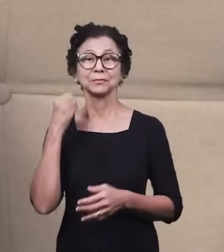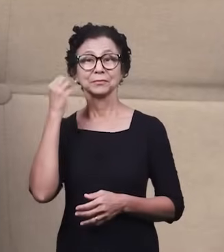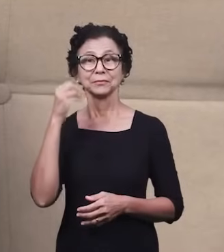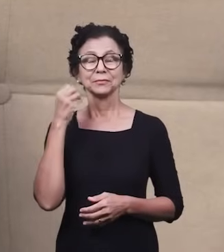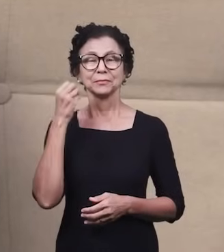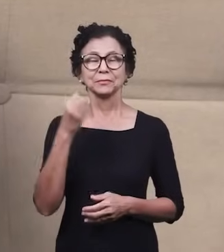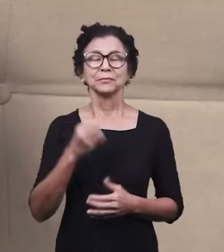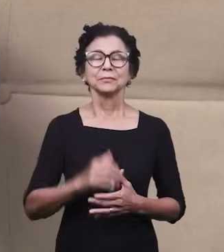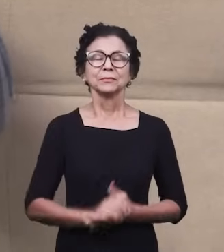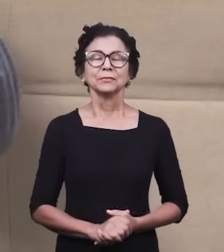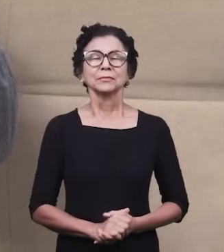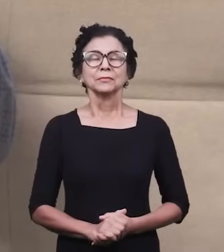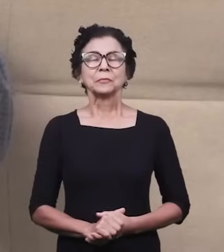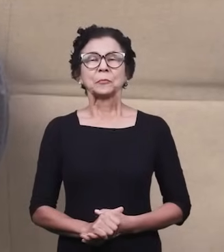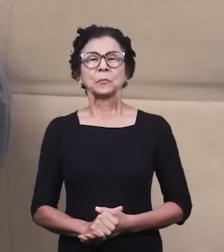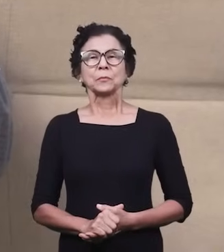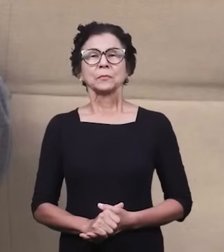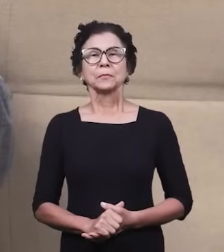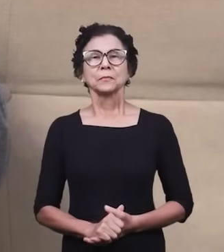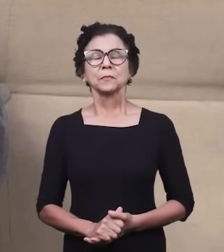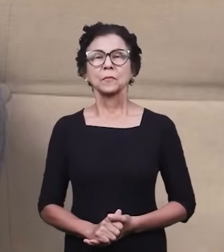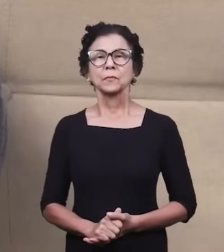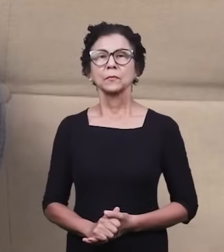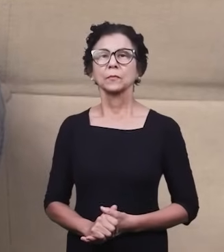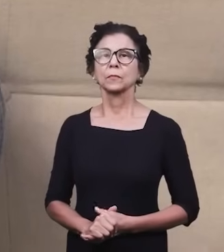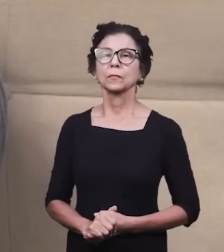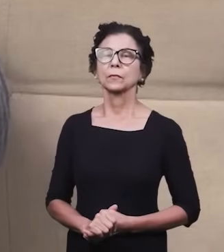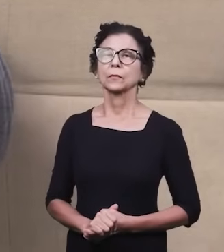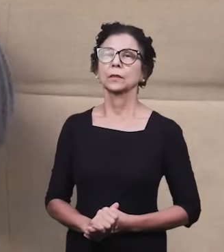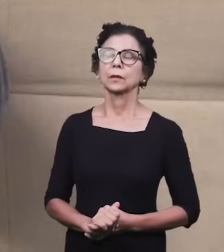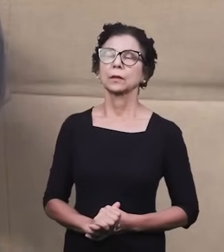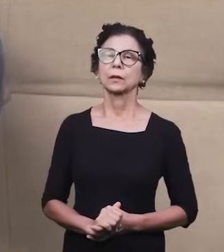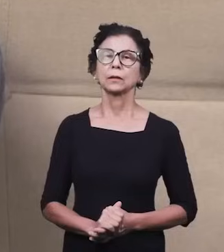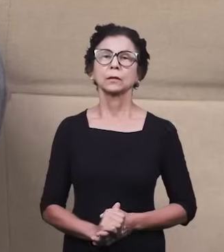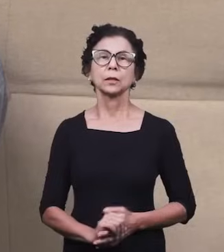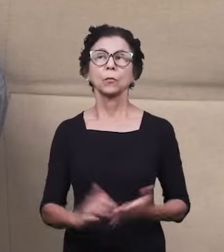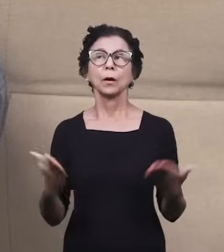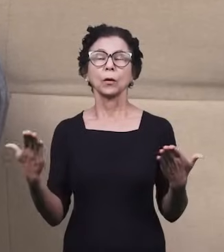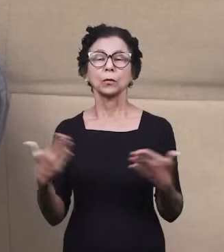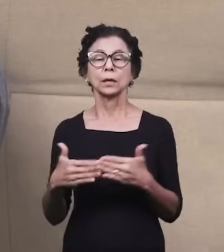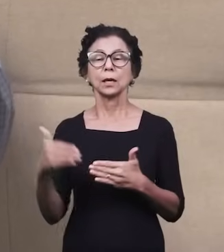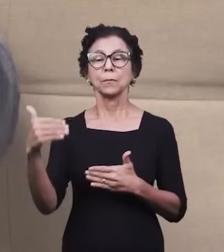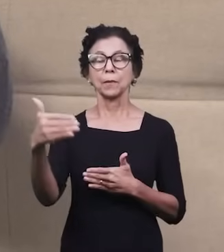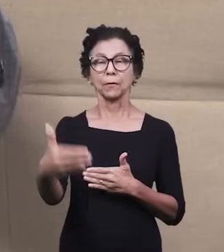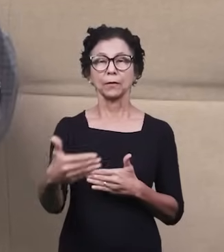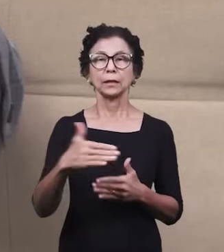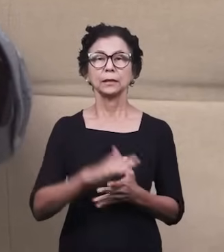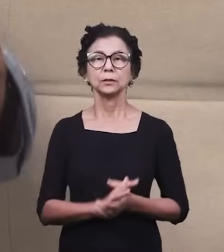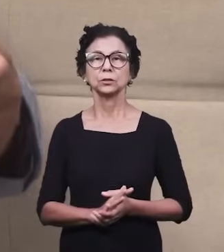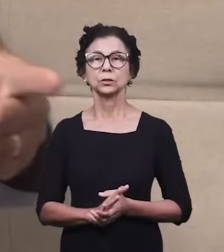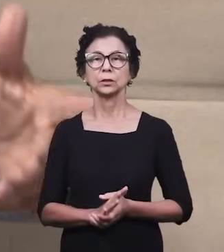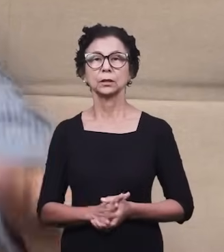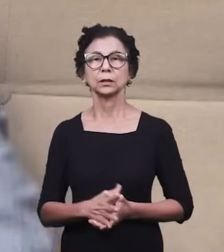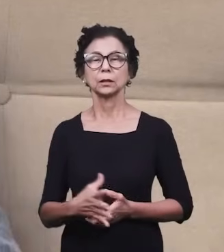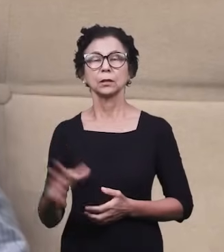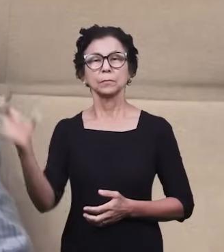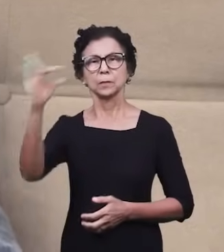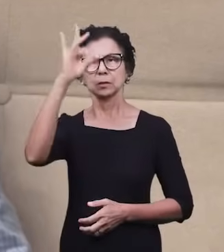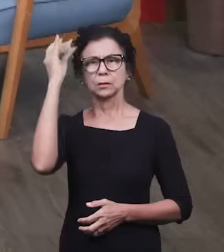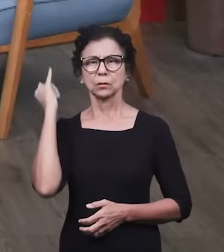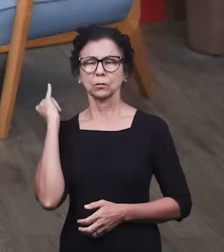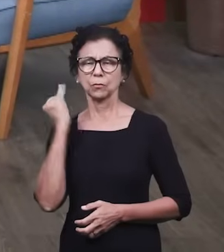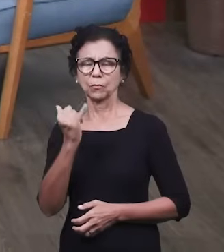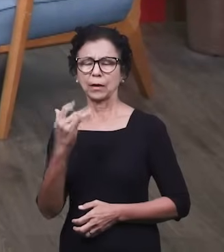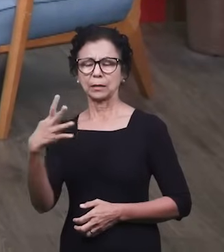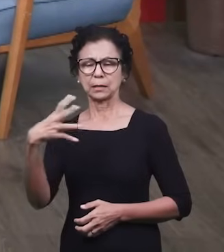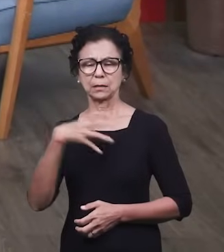salvação. E a partir daí ele passa a ouvir a voz da salvação, a voz do Espírito Santo. A partir